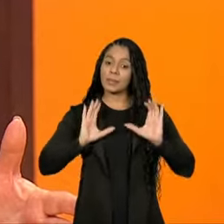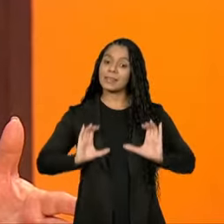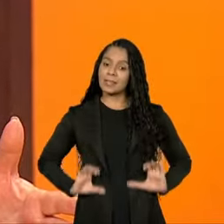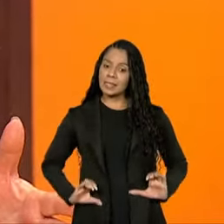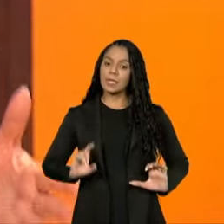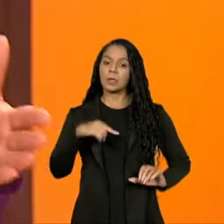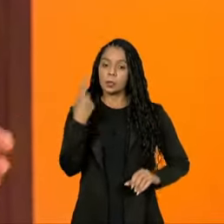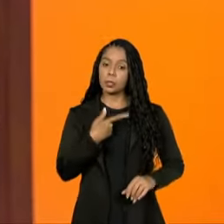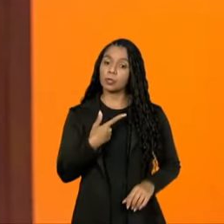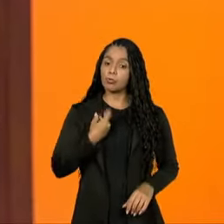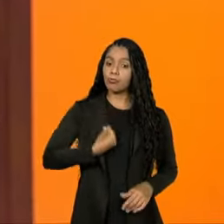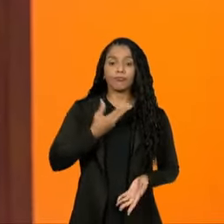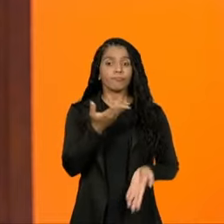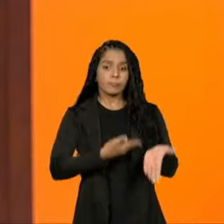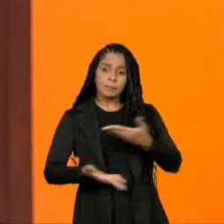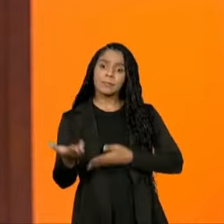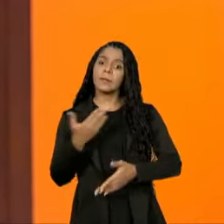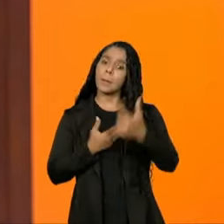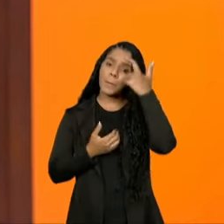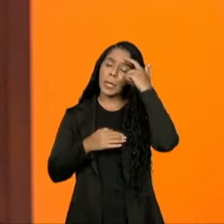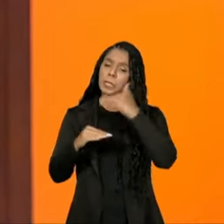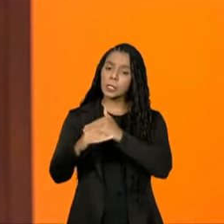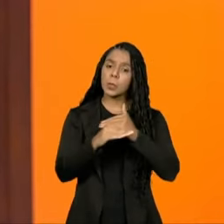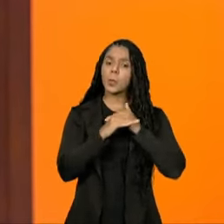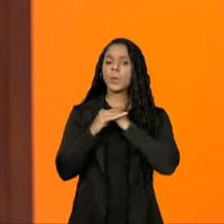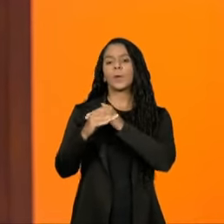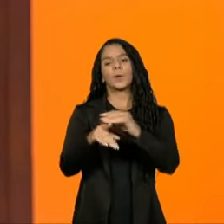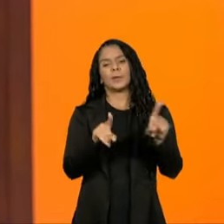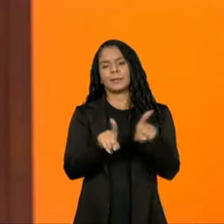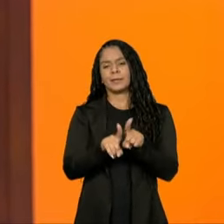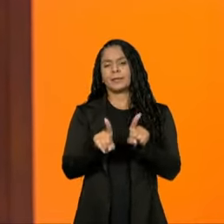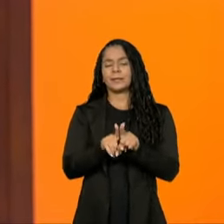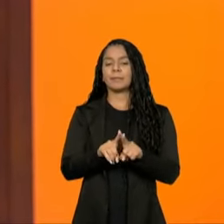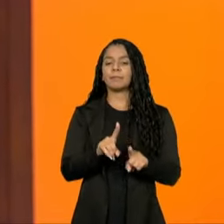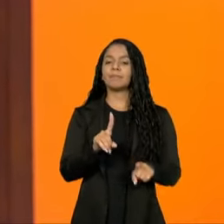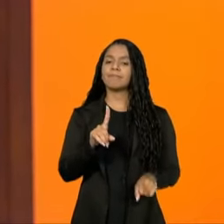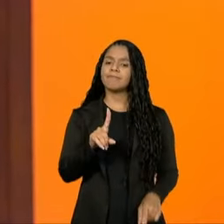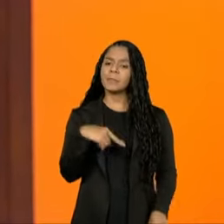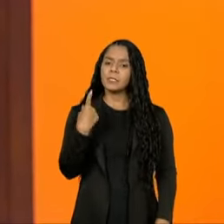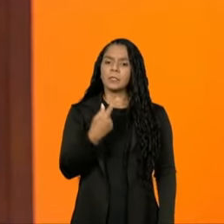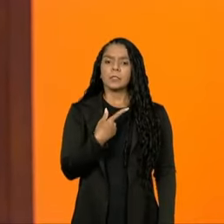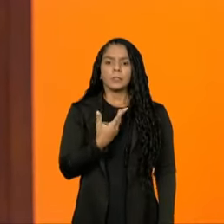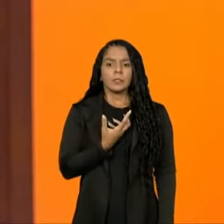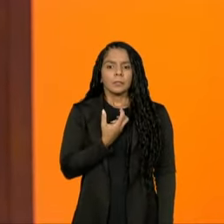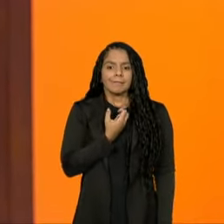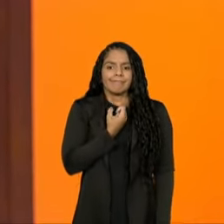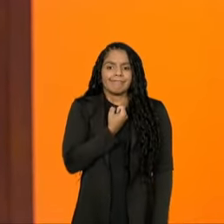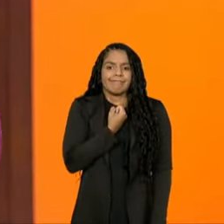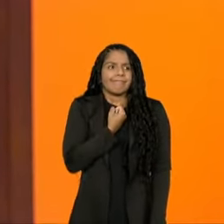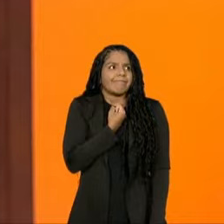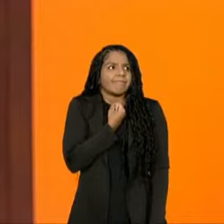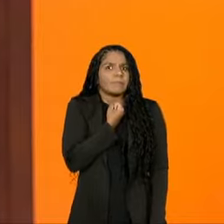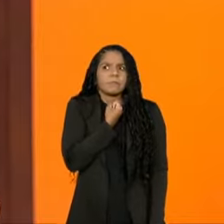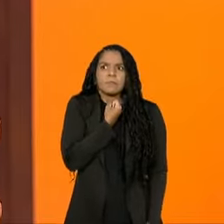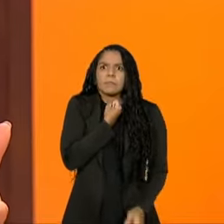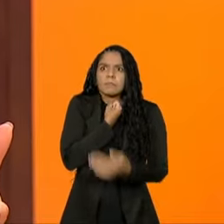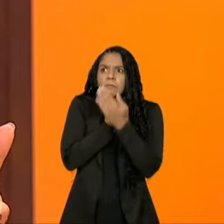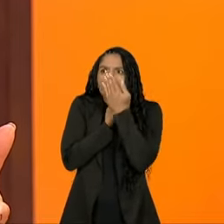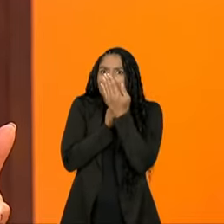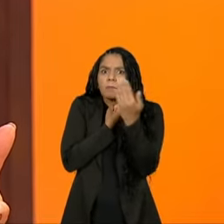com quem nós convivemos, pensa assim também. E nós temos nos intimidado e temos nos encolhido diante de